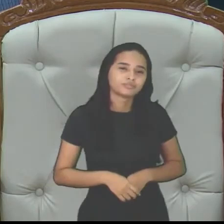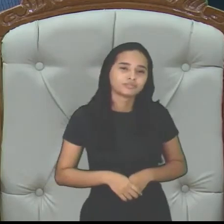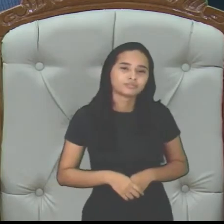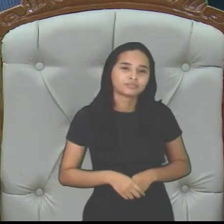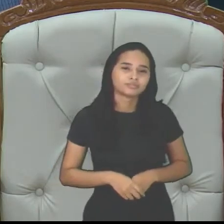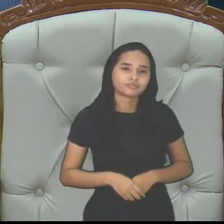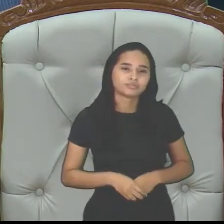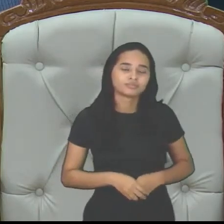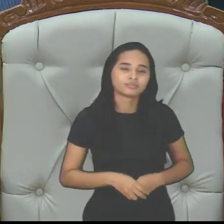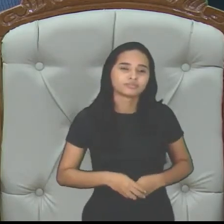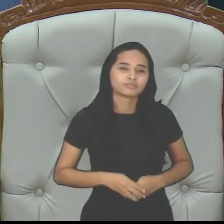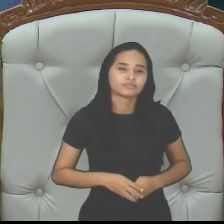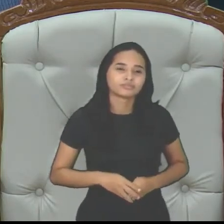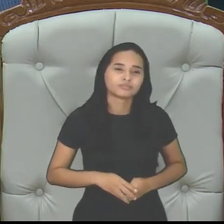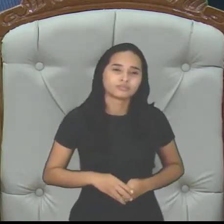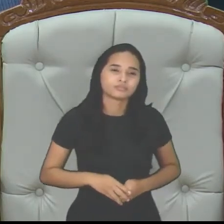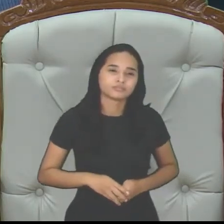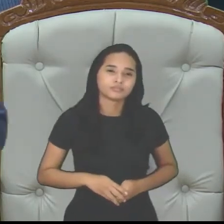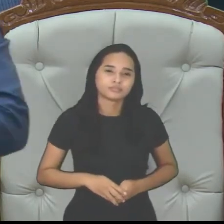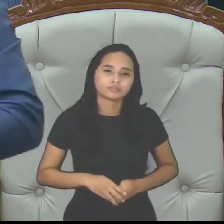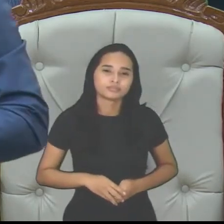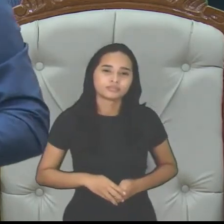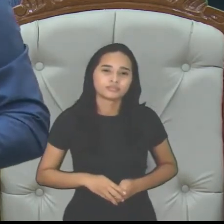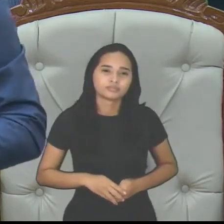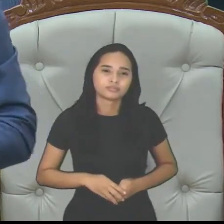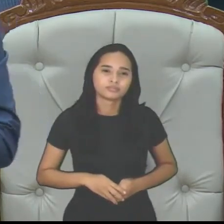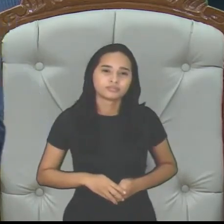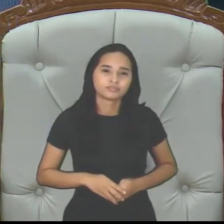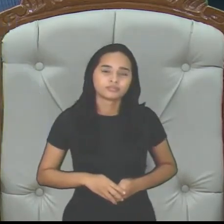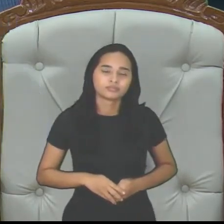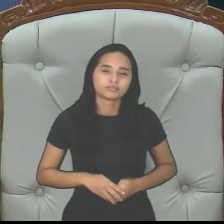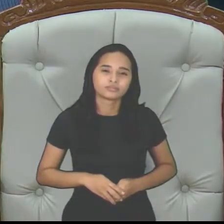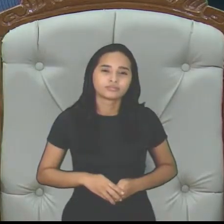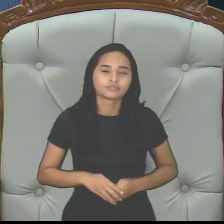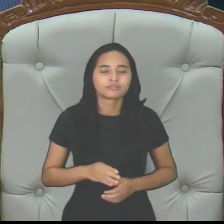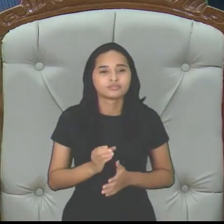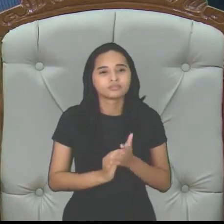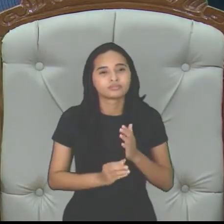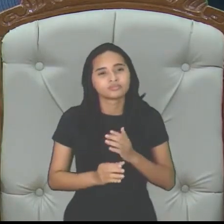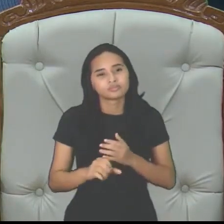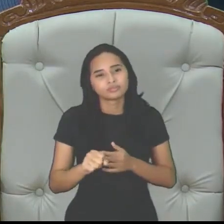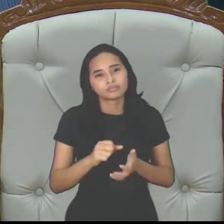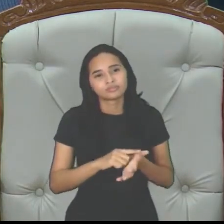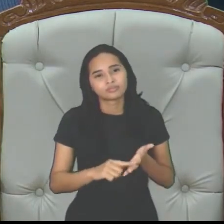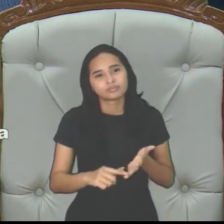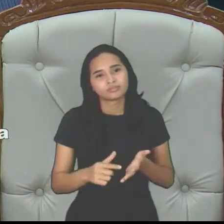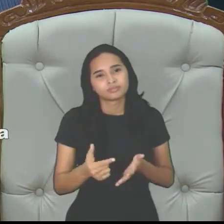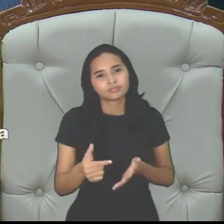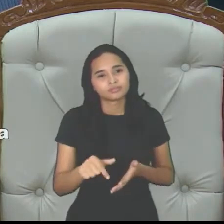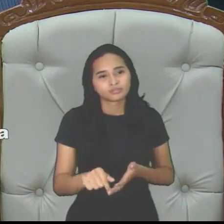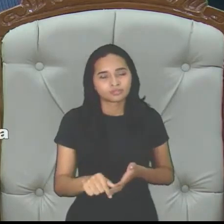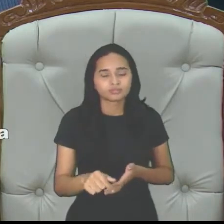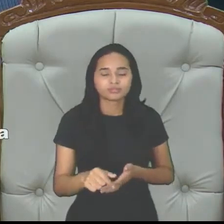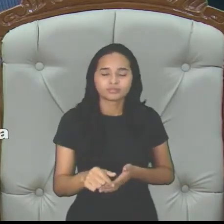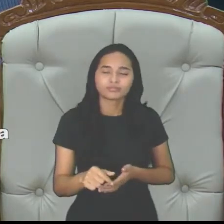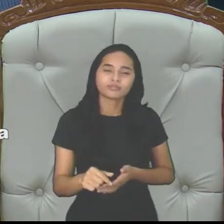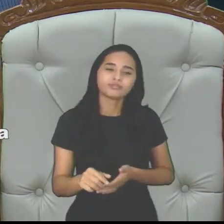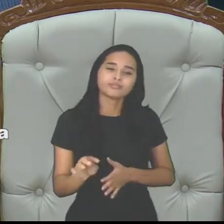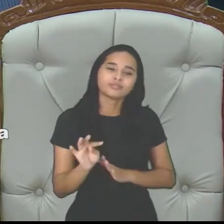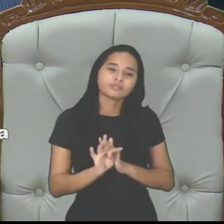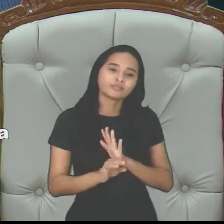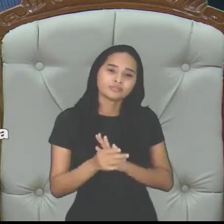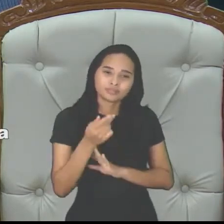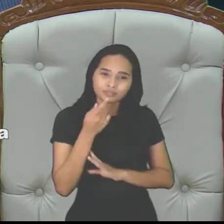Pronto, então é 8. Capítulo 8, então. 8, 27. Onde ele fala que